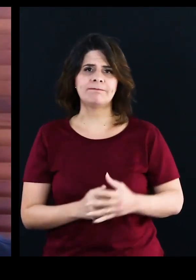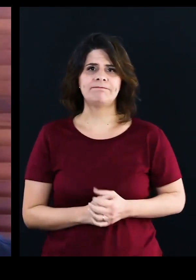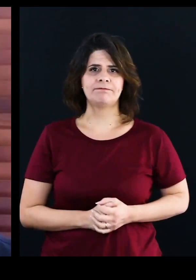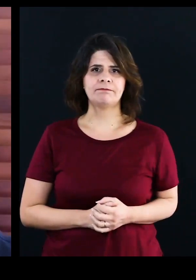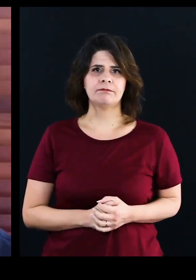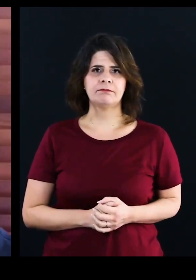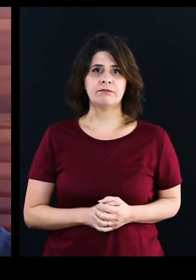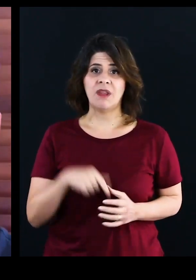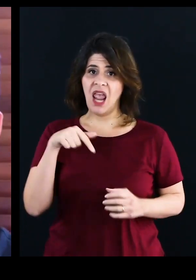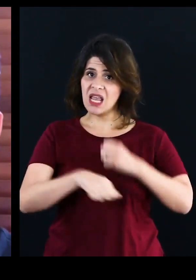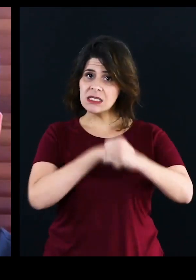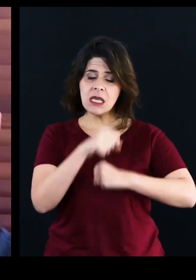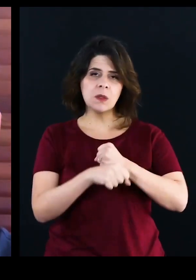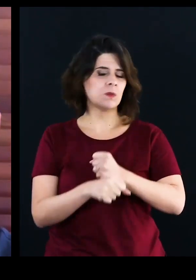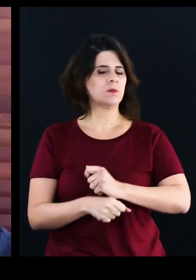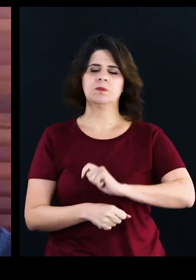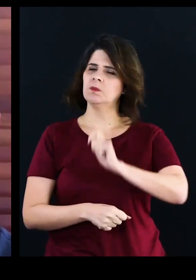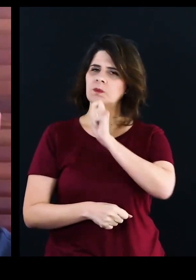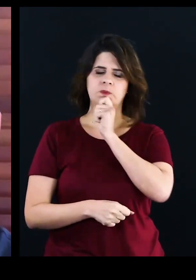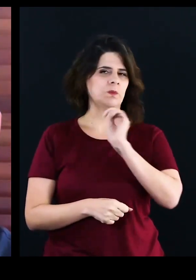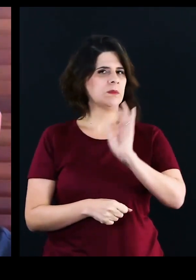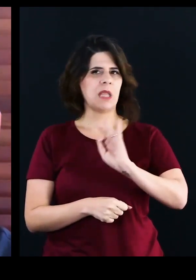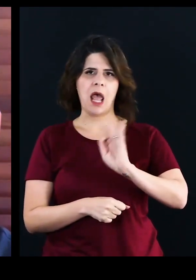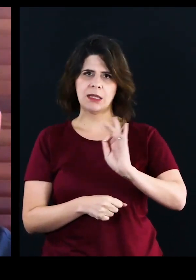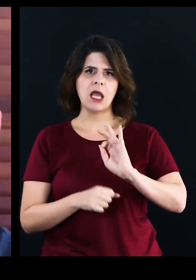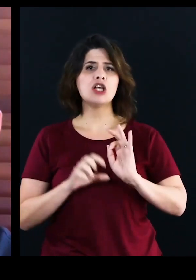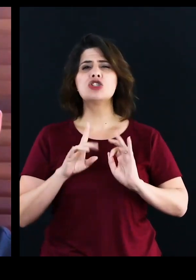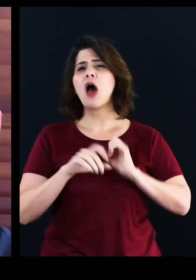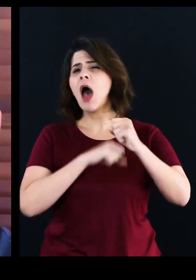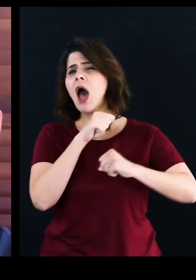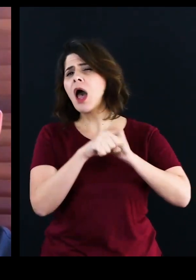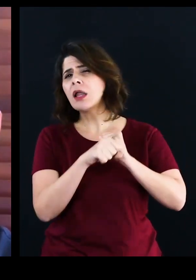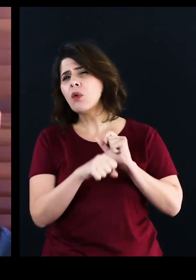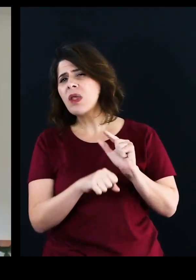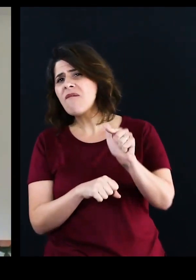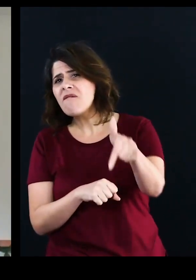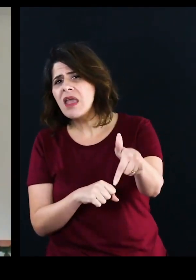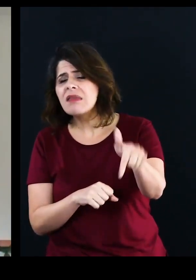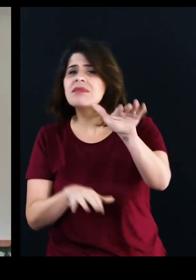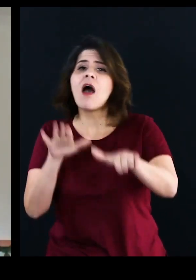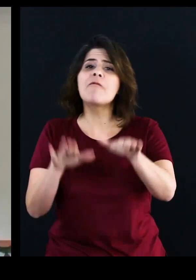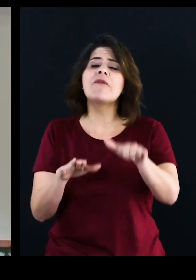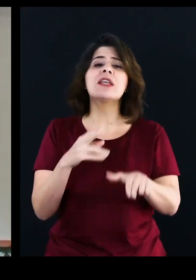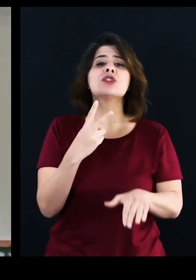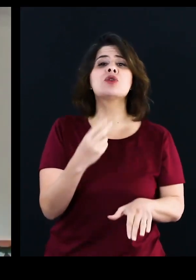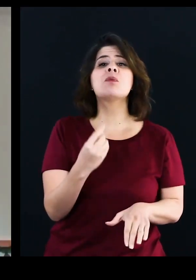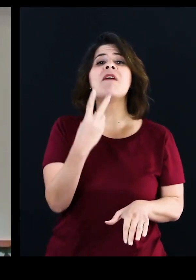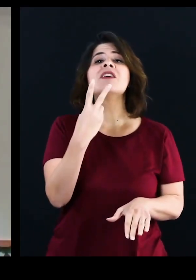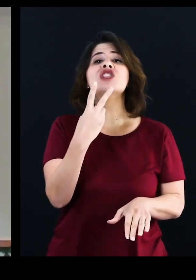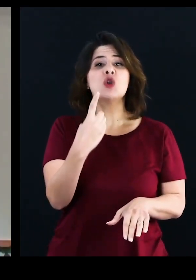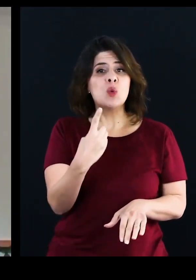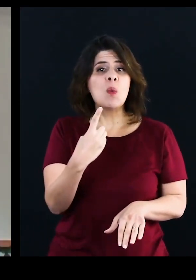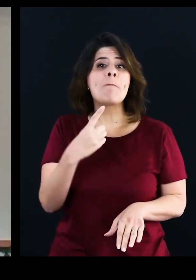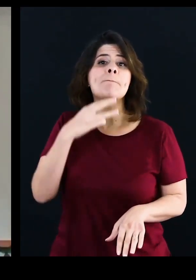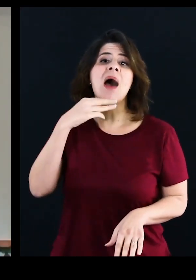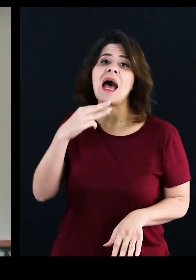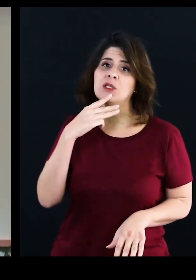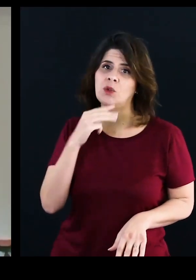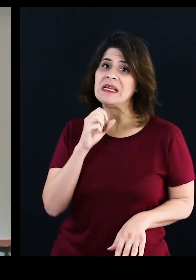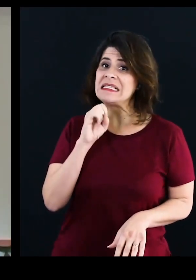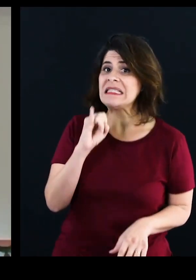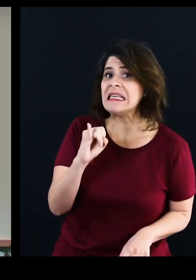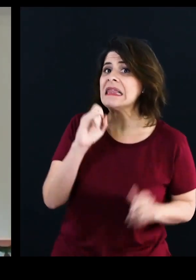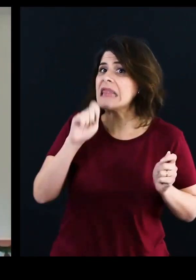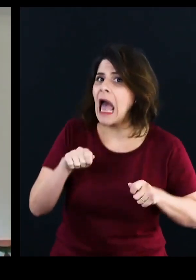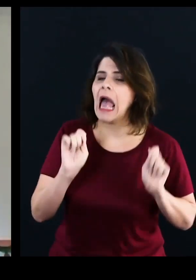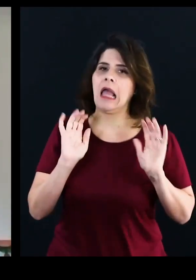A gente não volta presencialmente antes de março, se março houver condições. Nós temos, por exemplo, nós temos uma programação